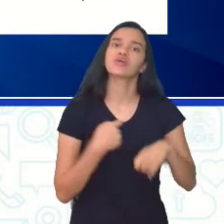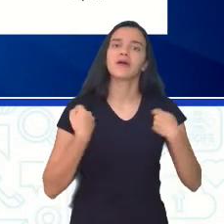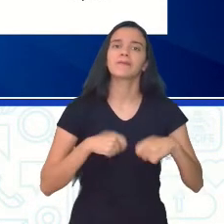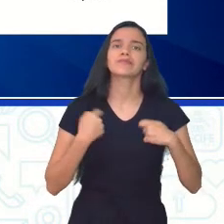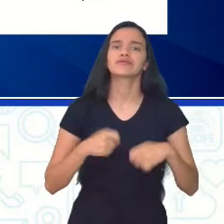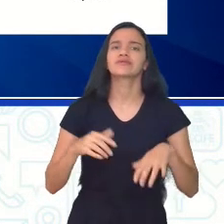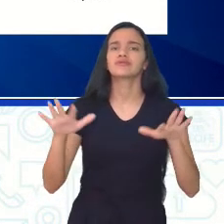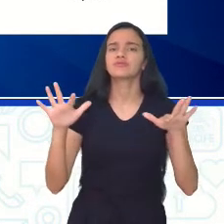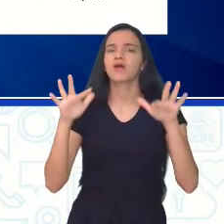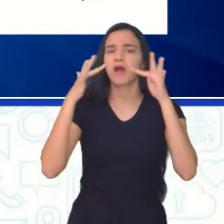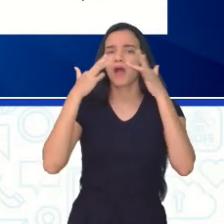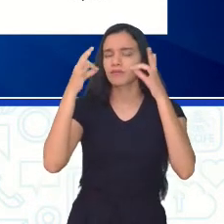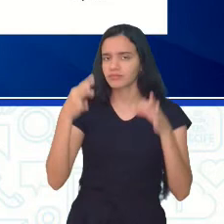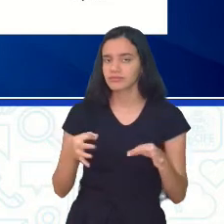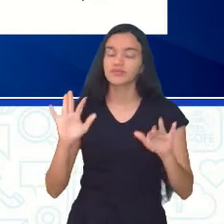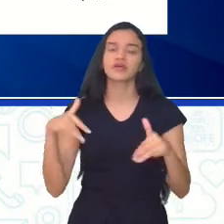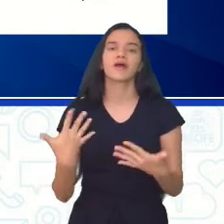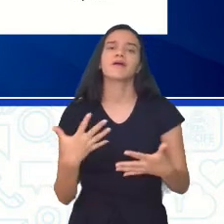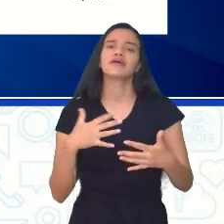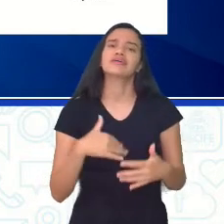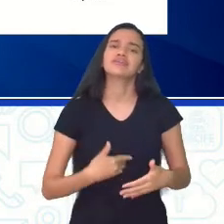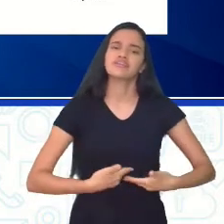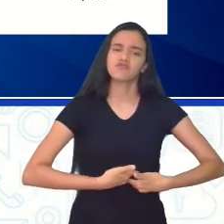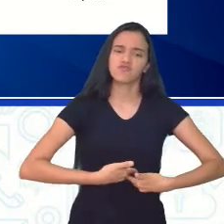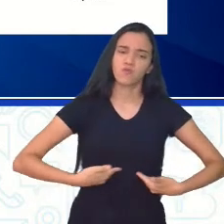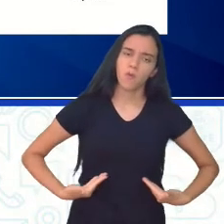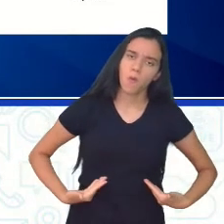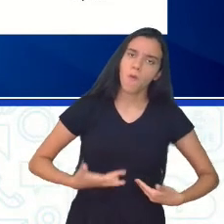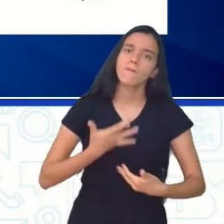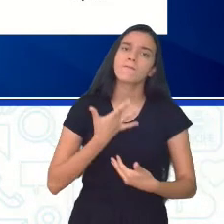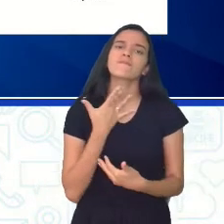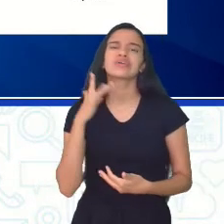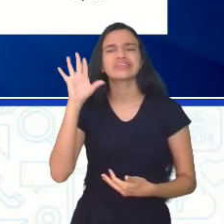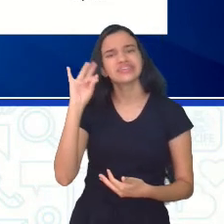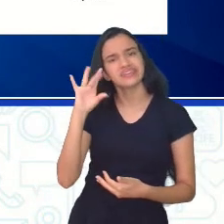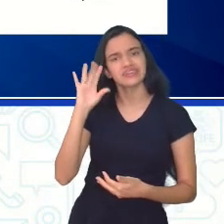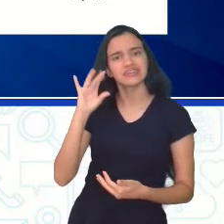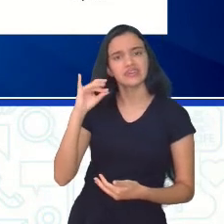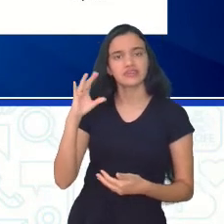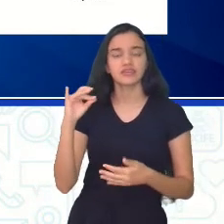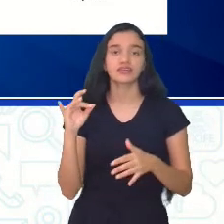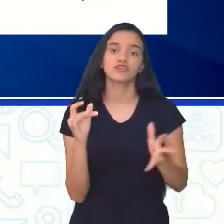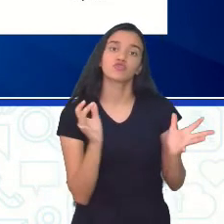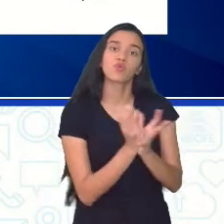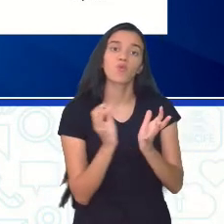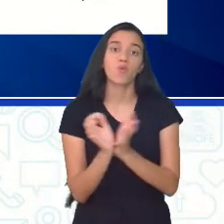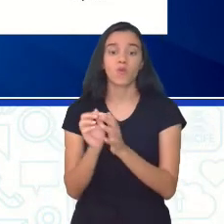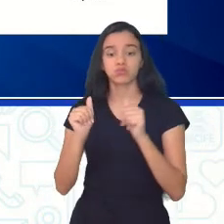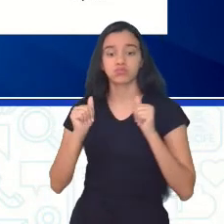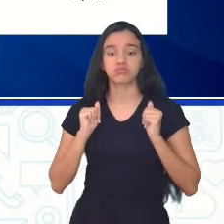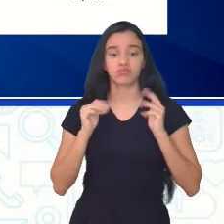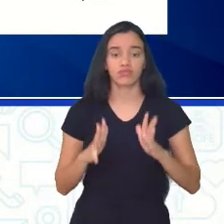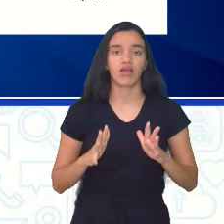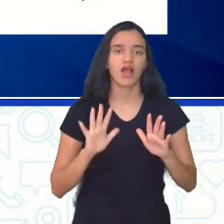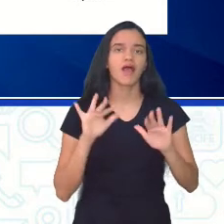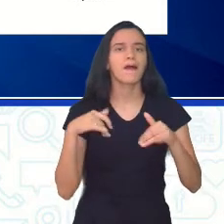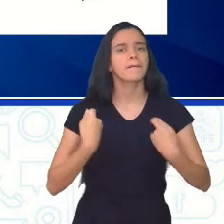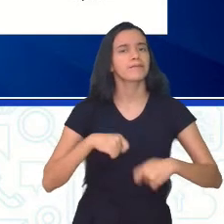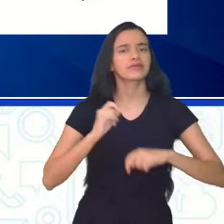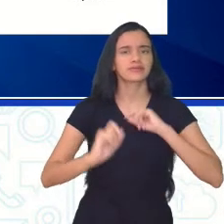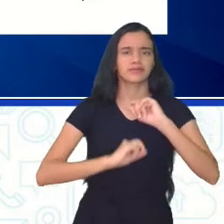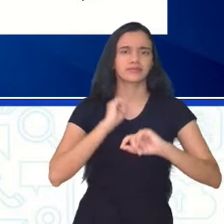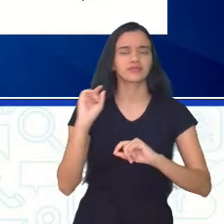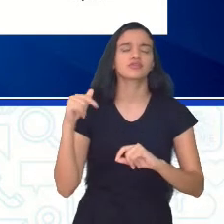para estar de pé, para sentir fome, para sentir sede, para ter aí um conjunto de ações, é preciso a